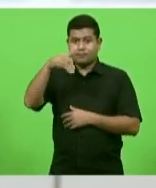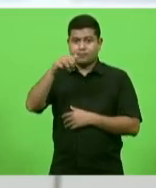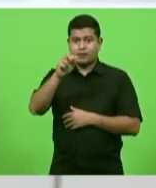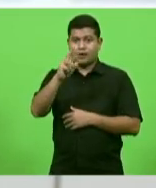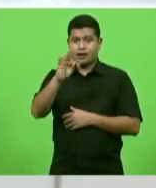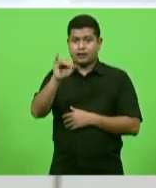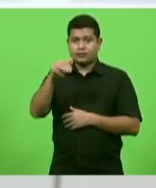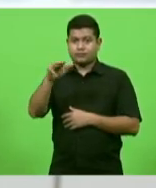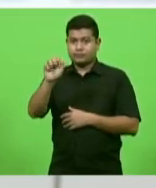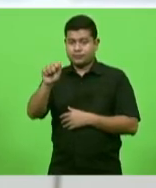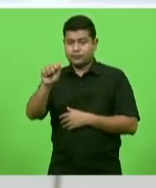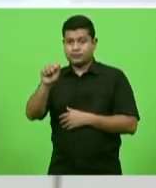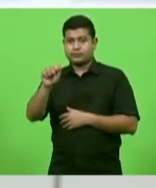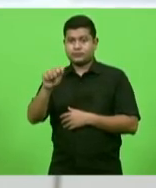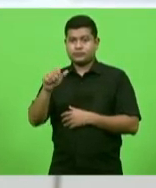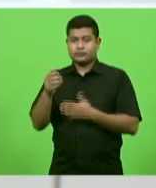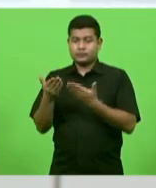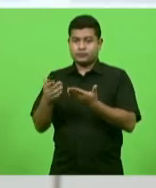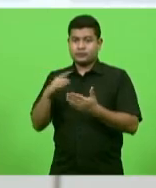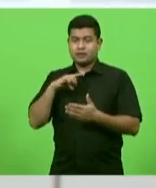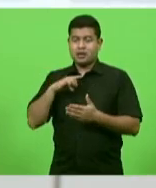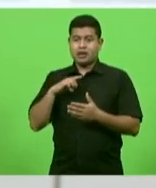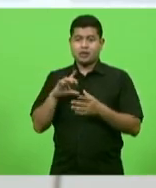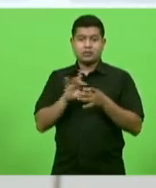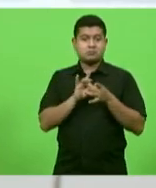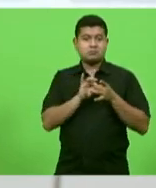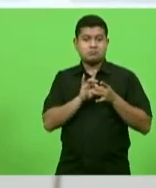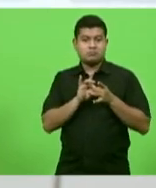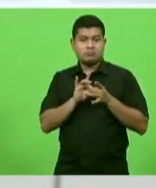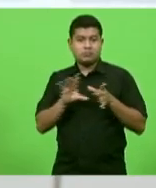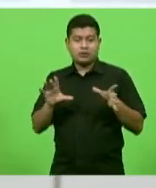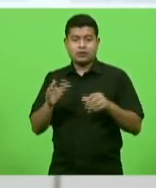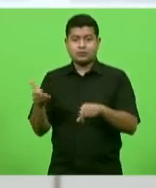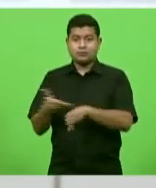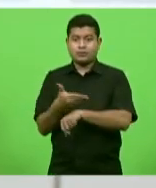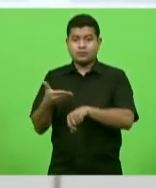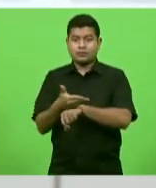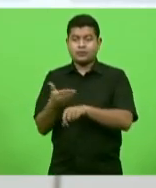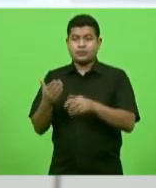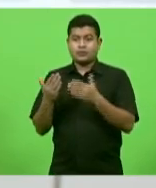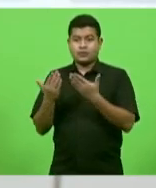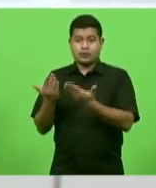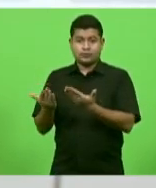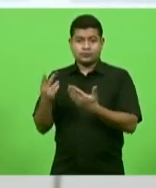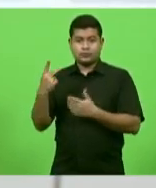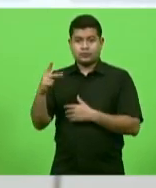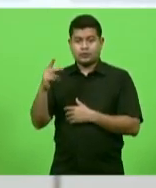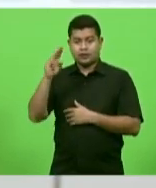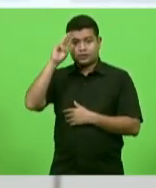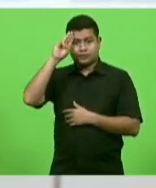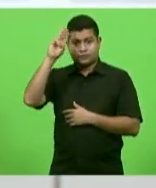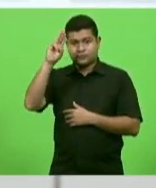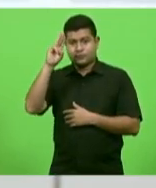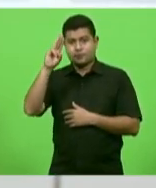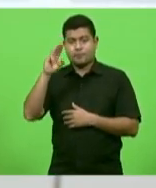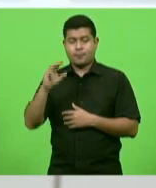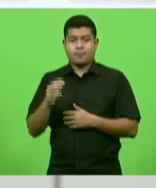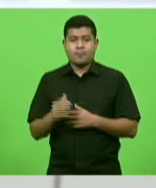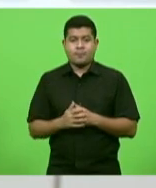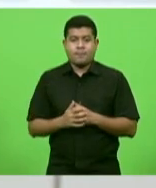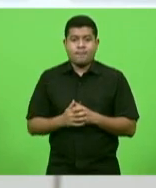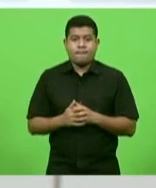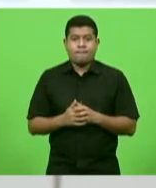caspas contou com a inconteste aval e participação do governador do Estado fecha rapaz pense na